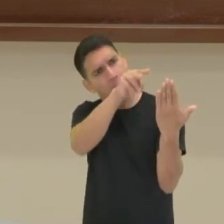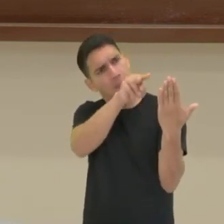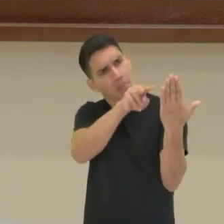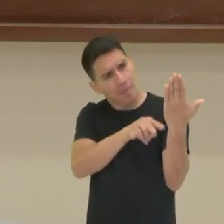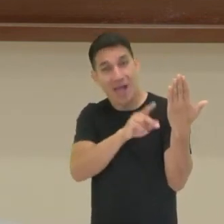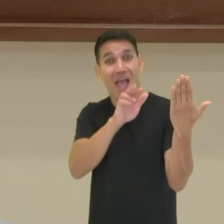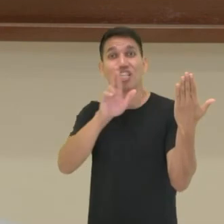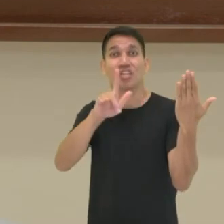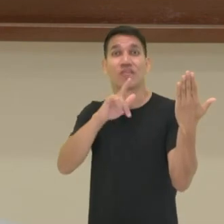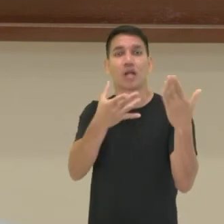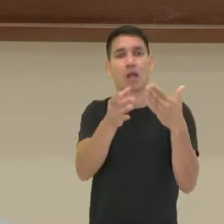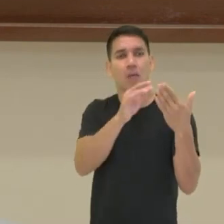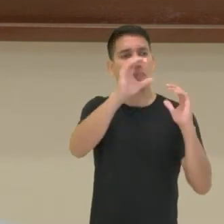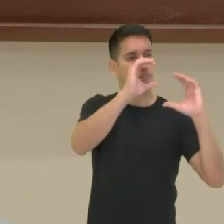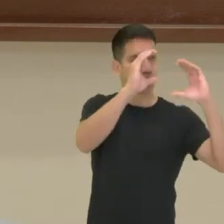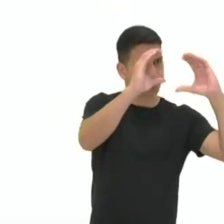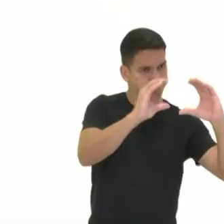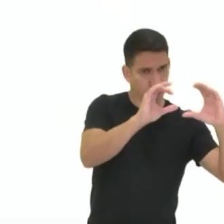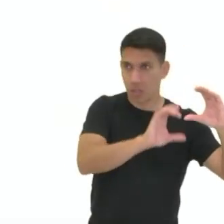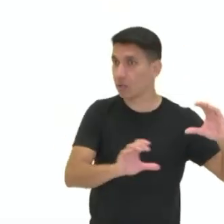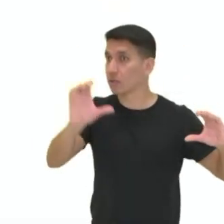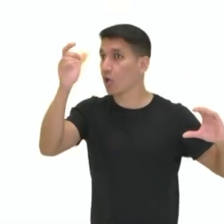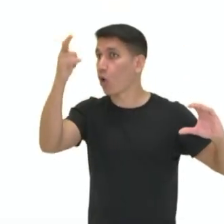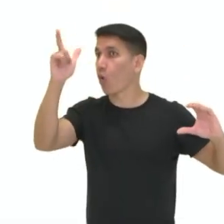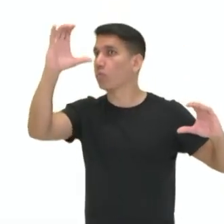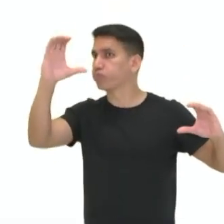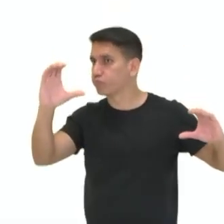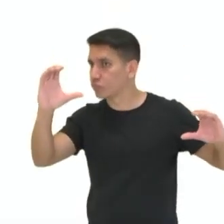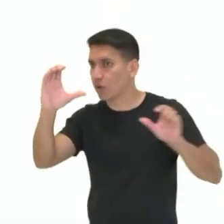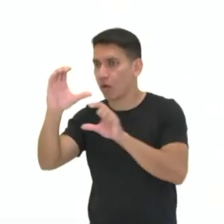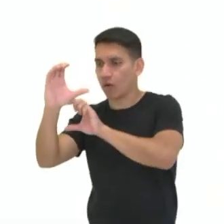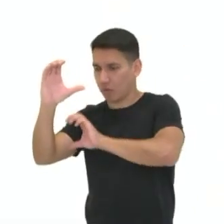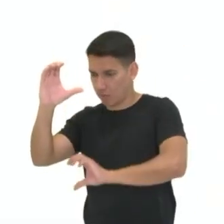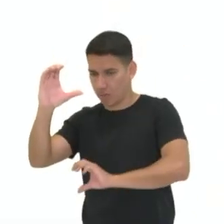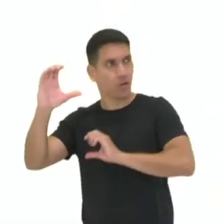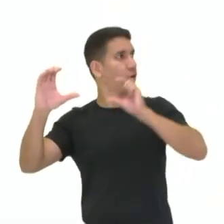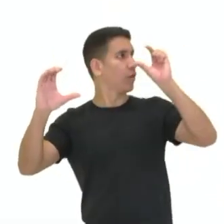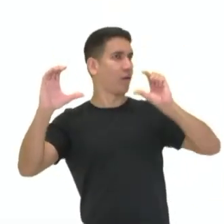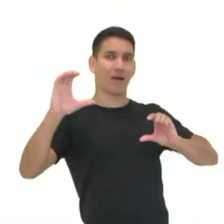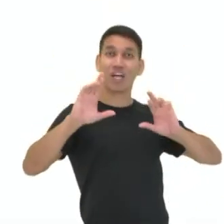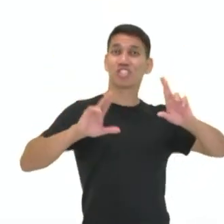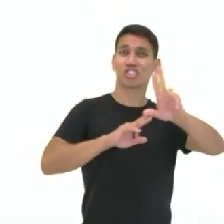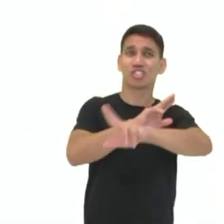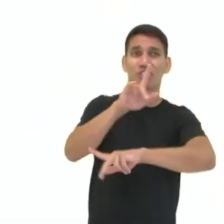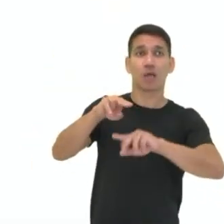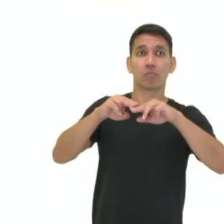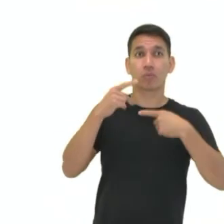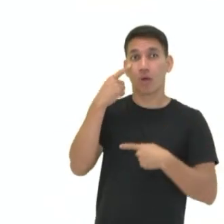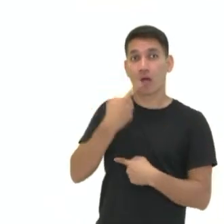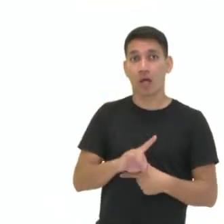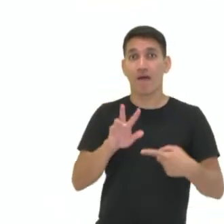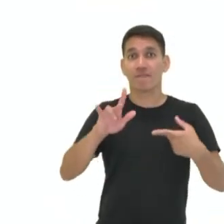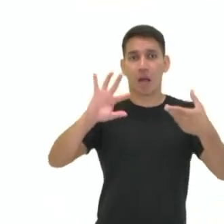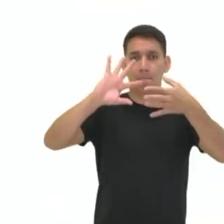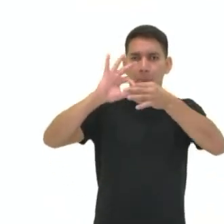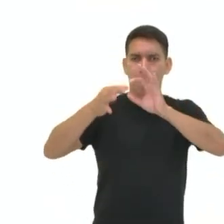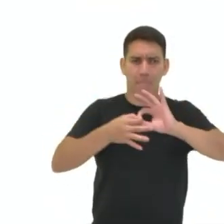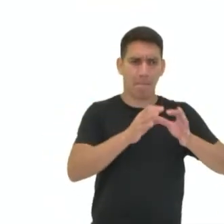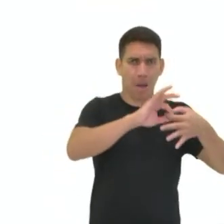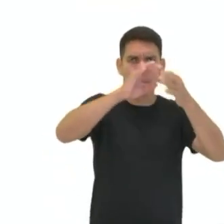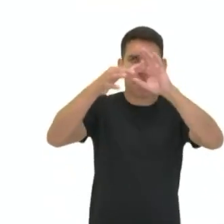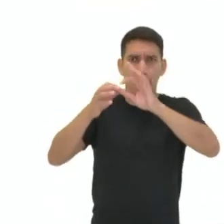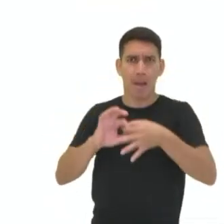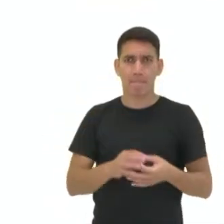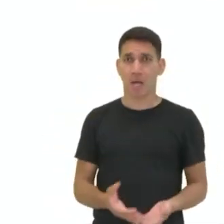nos proporciona, né? Um texto que se associa a outros textos, então de forma não linear, ó, eu clico aqui, vou para lá, vem para